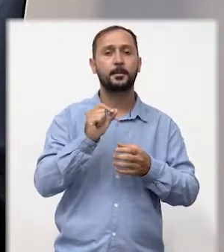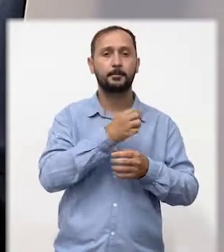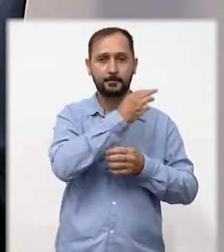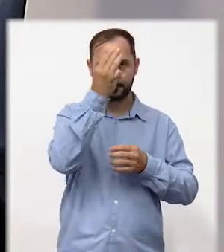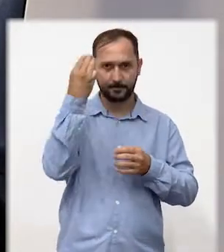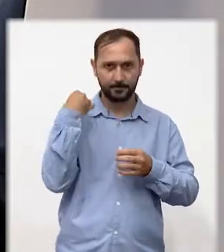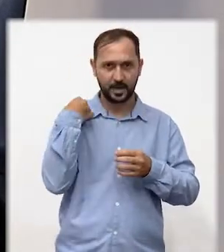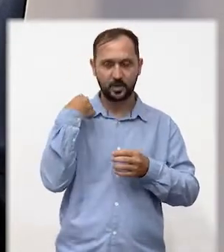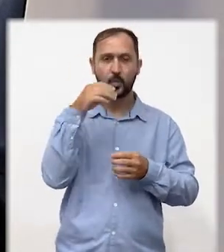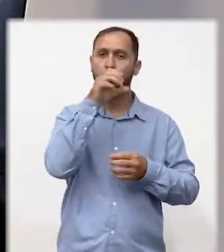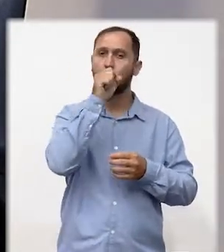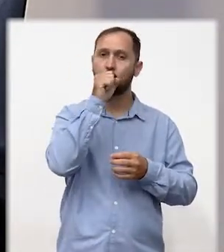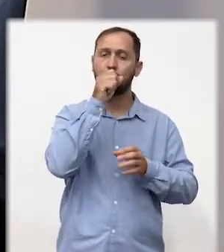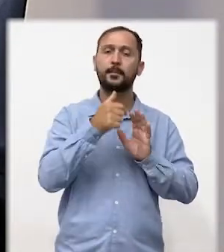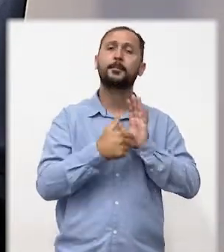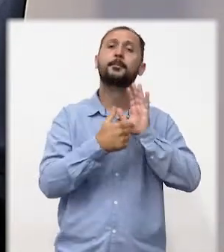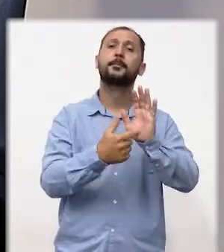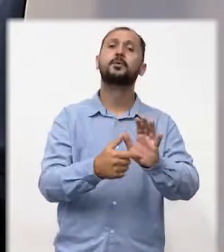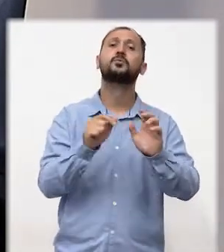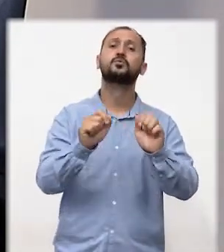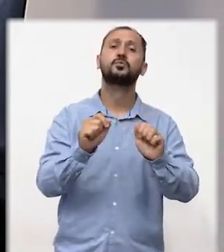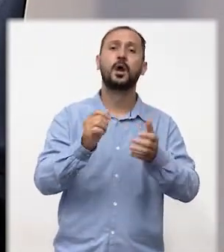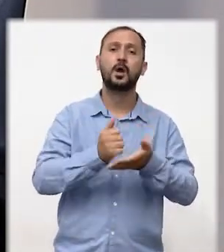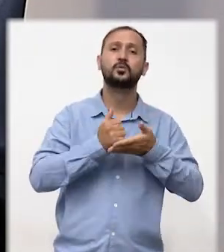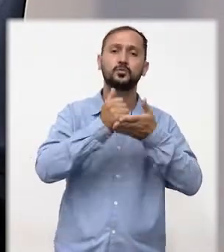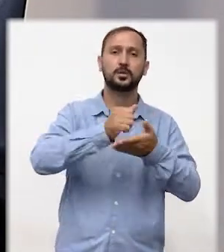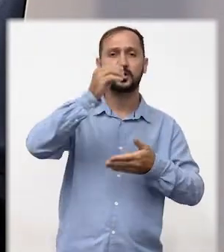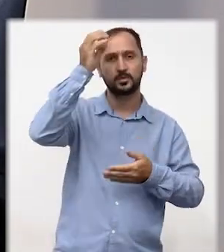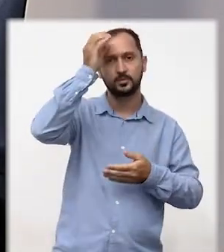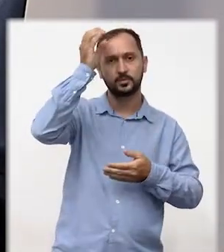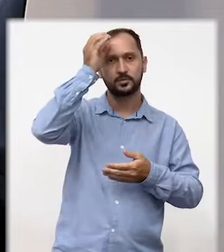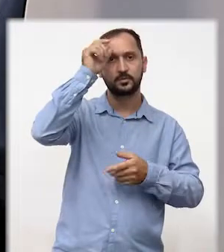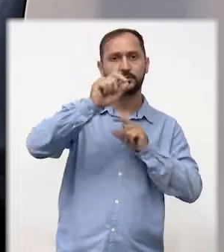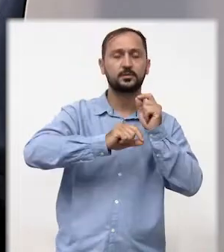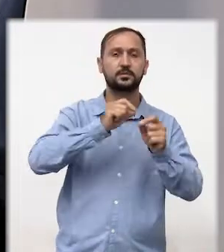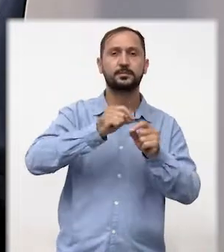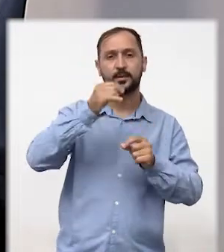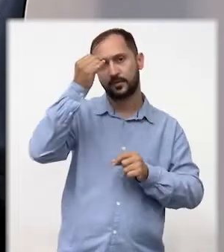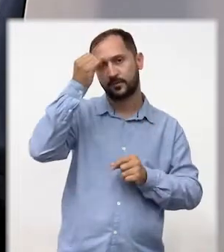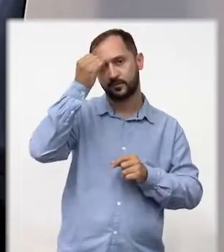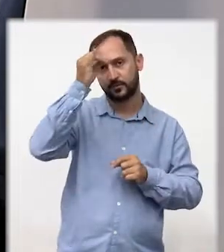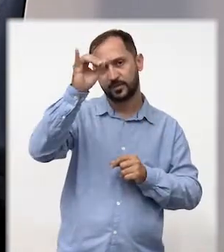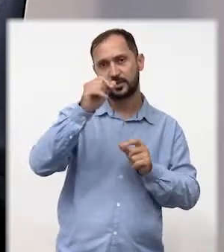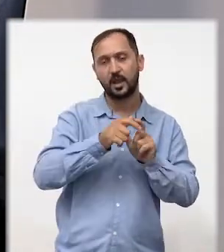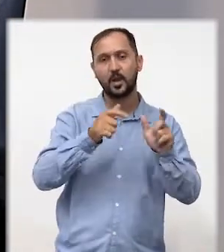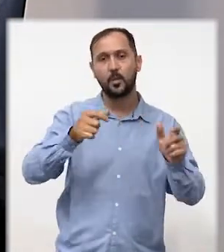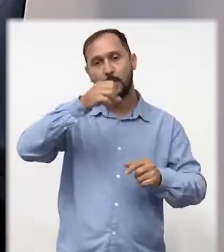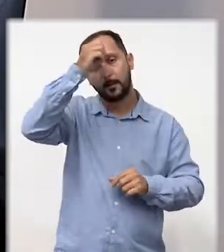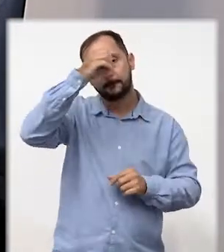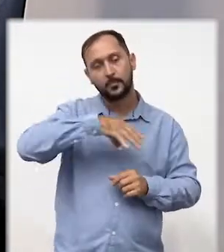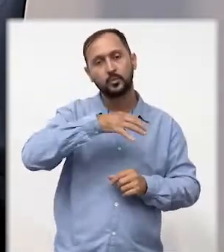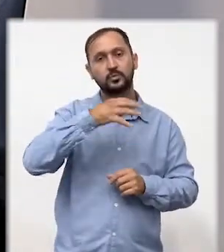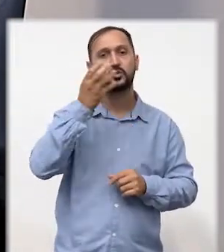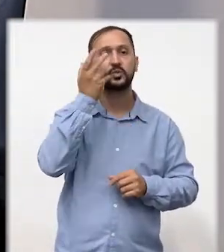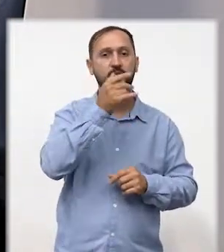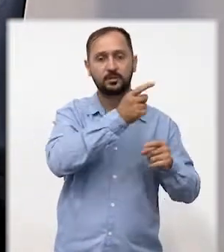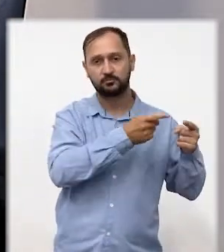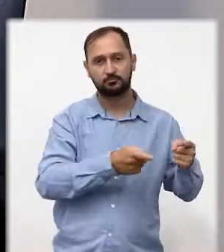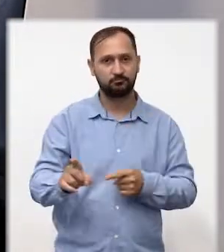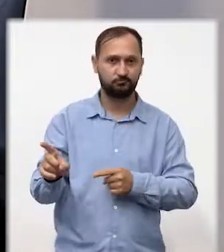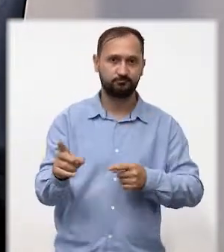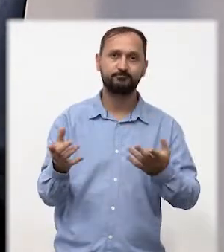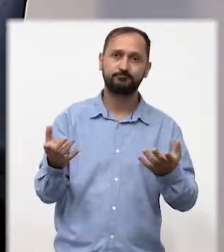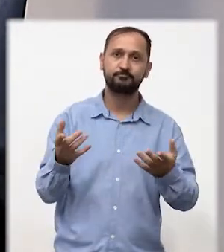Laranja, teve o objetivo de repercutir, conscientizar toda a população sobre o combate ao abuso sexual de